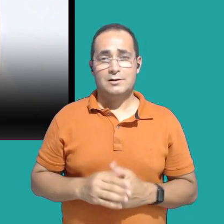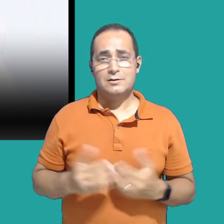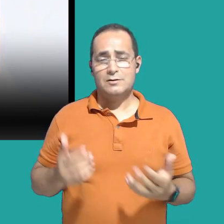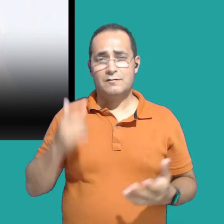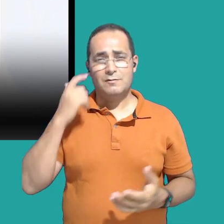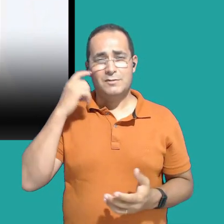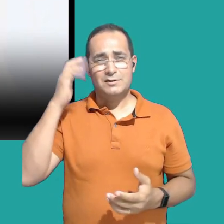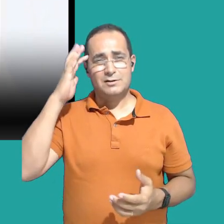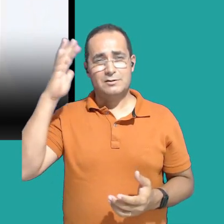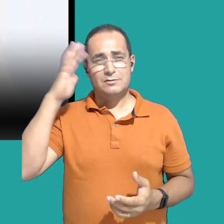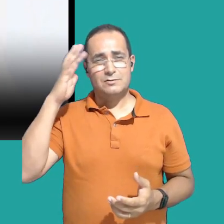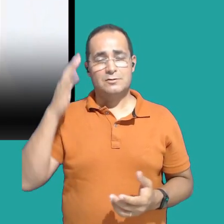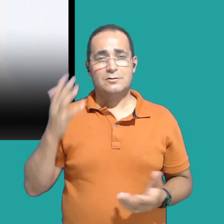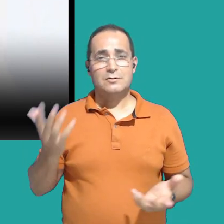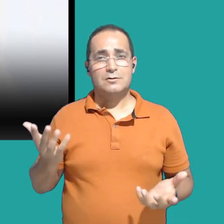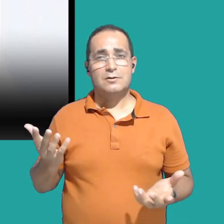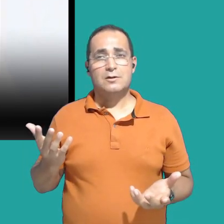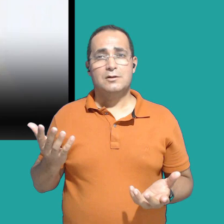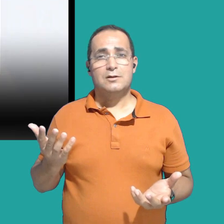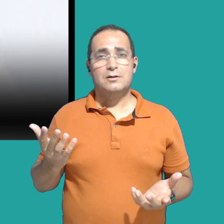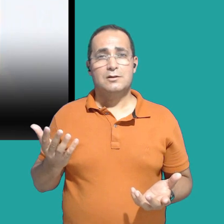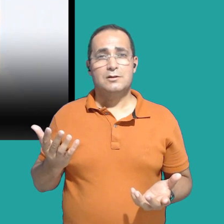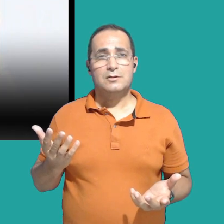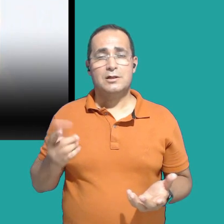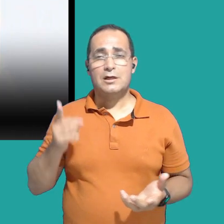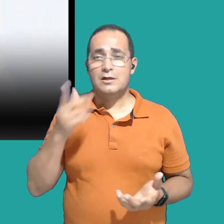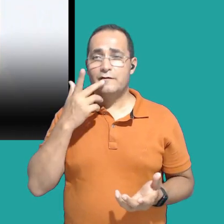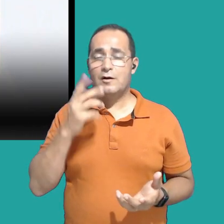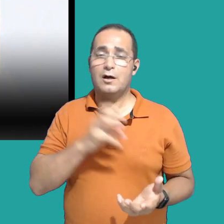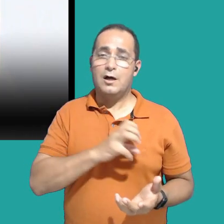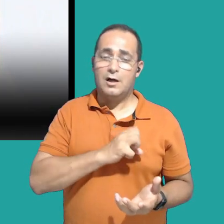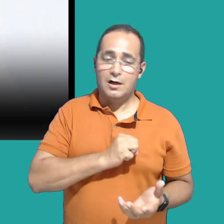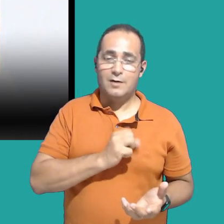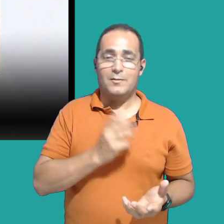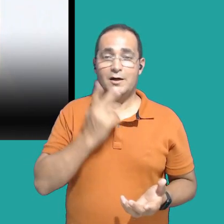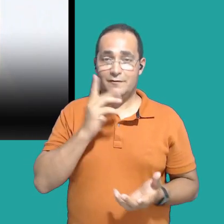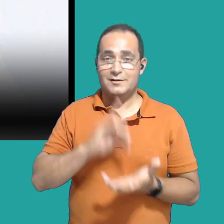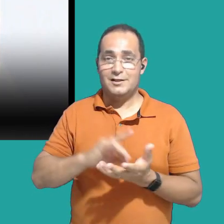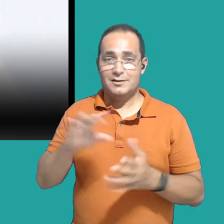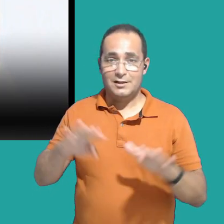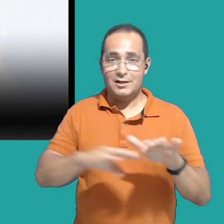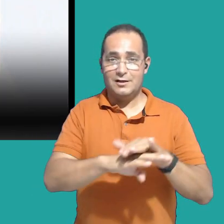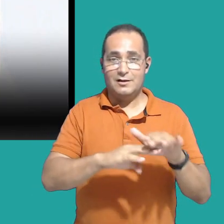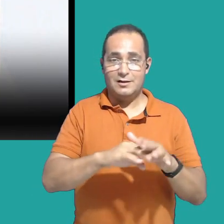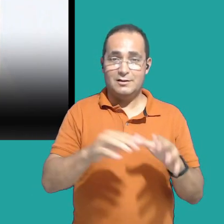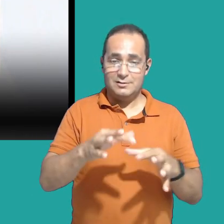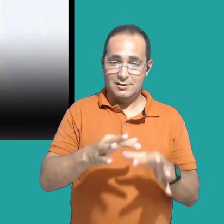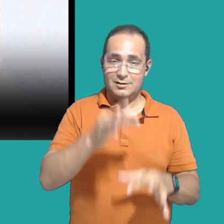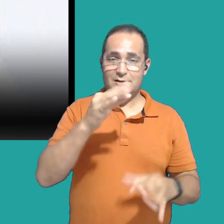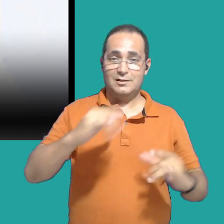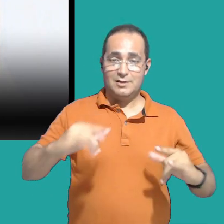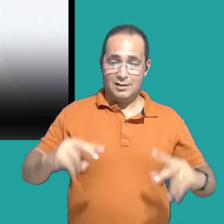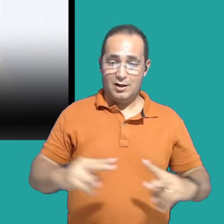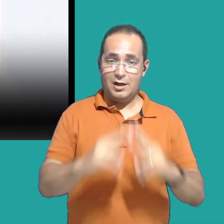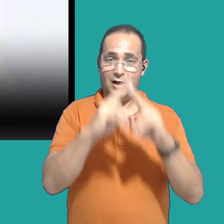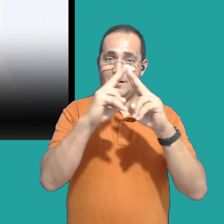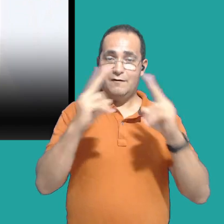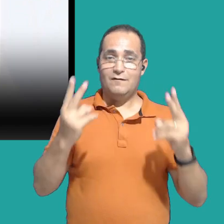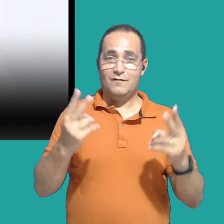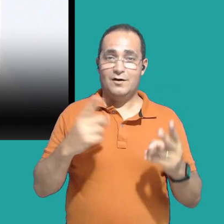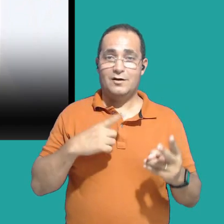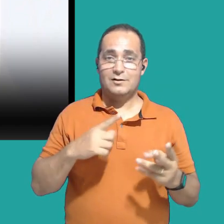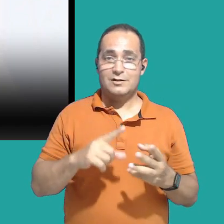fazer. Sim, então, eu fiquei pensando bastante sobre isso que ele falou, sabe? Ele diz que ama, realmente ele coleciona, tem da